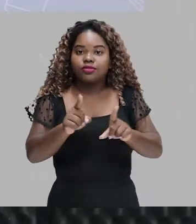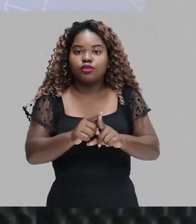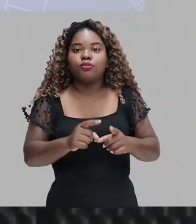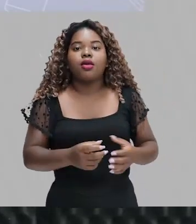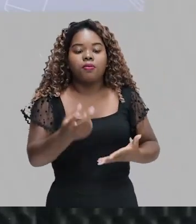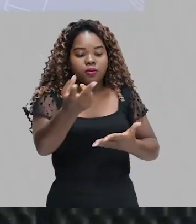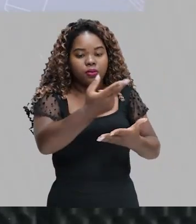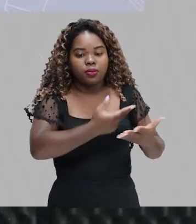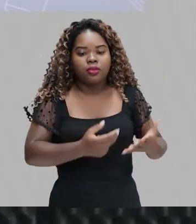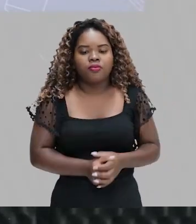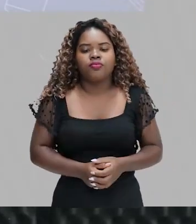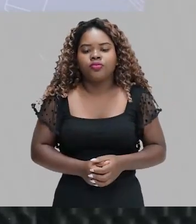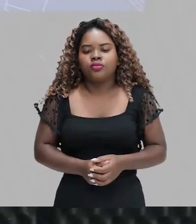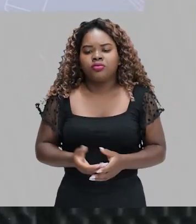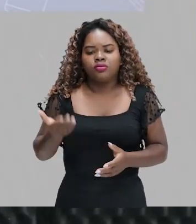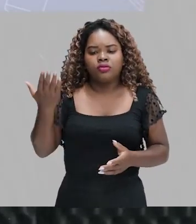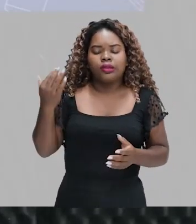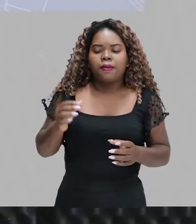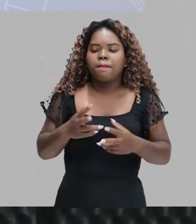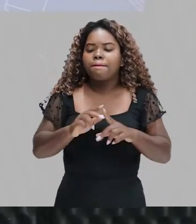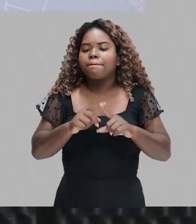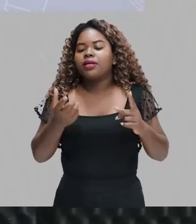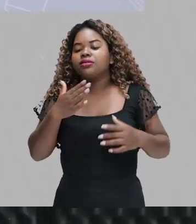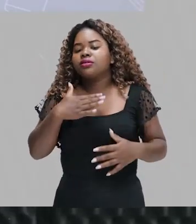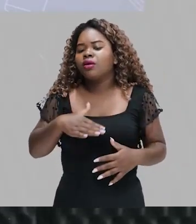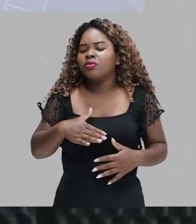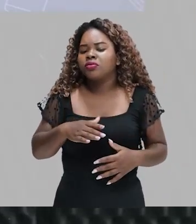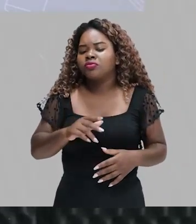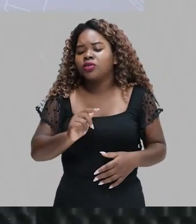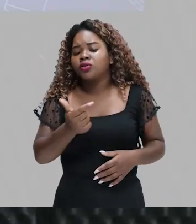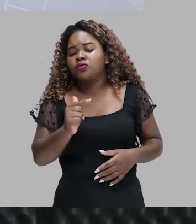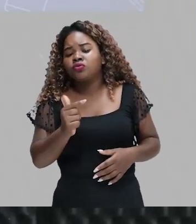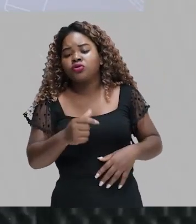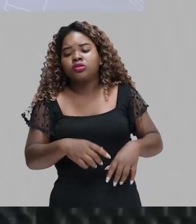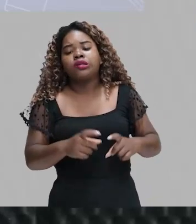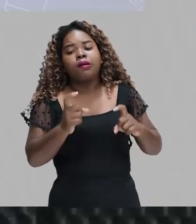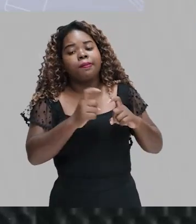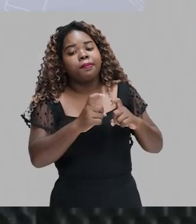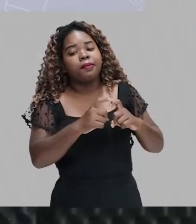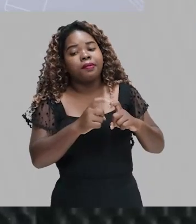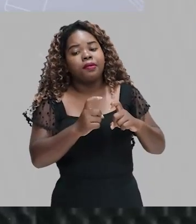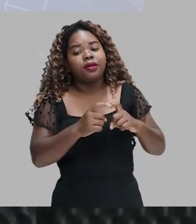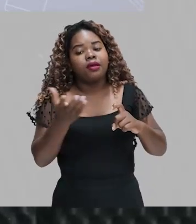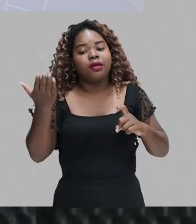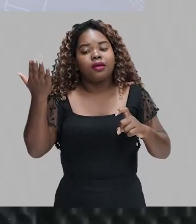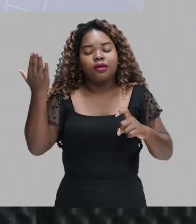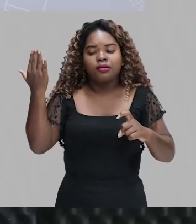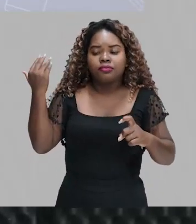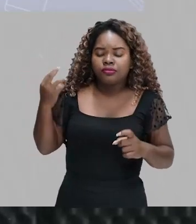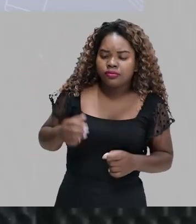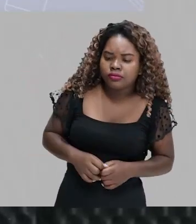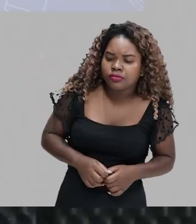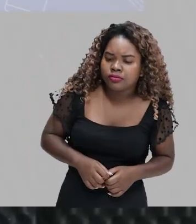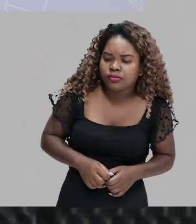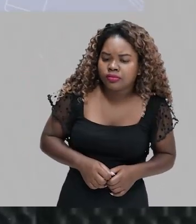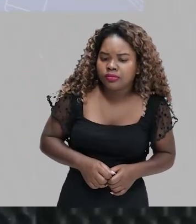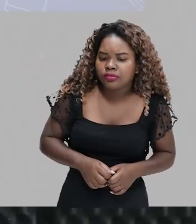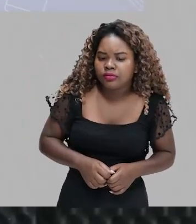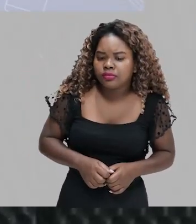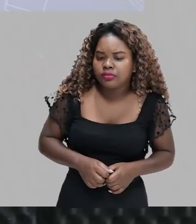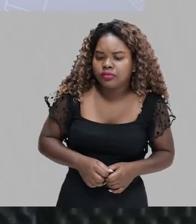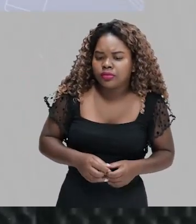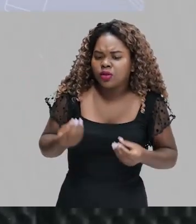não tinha médico na época, se não tinha medicina exata, se não tinha aula de